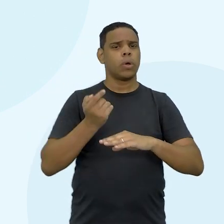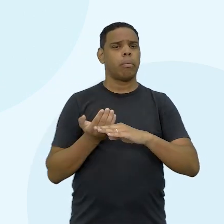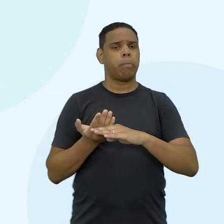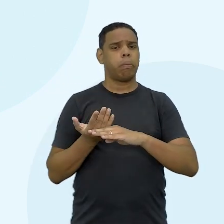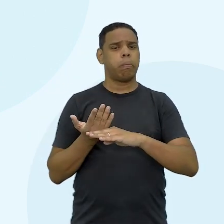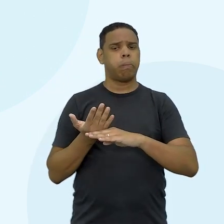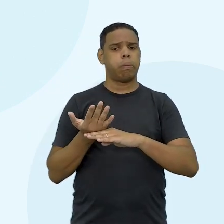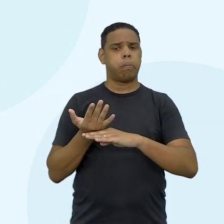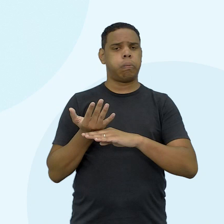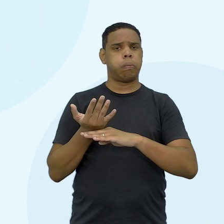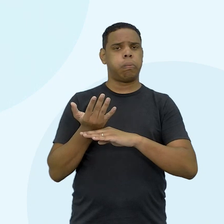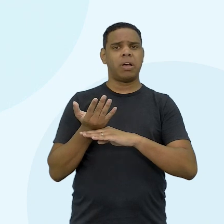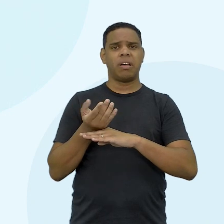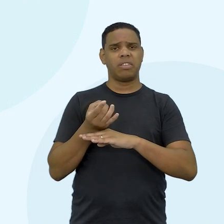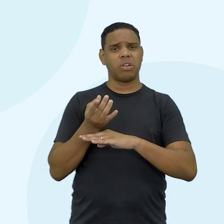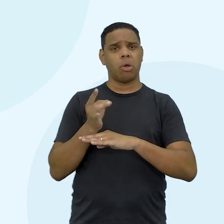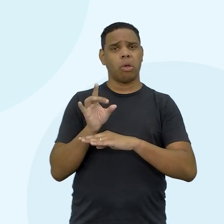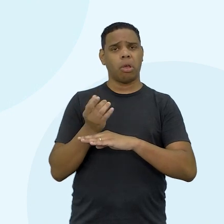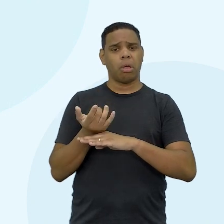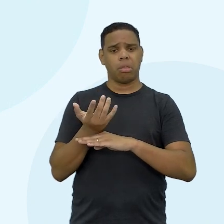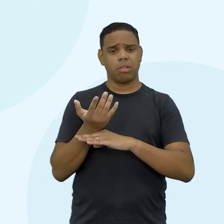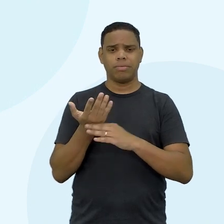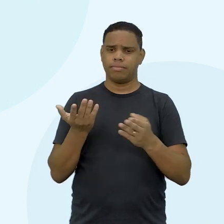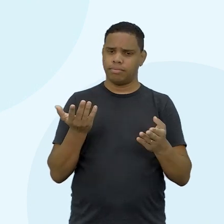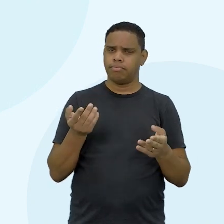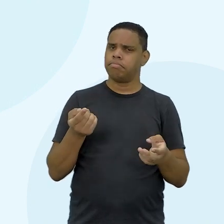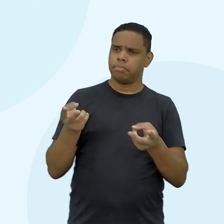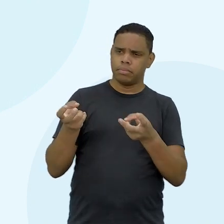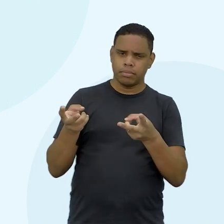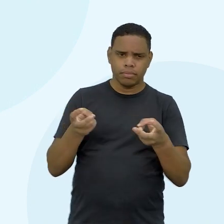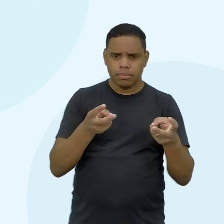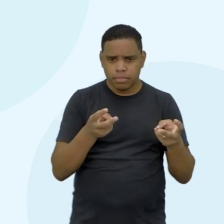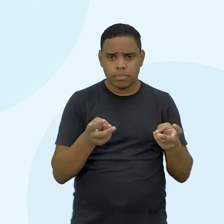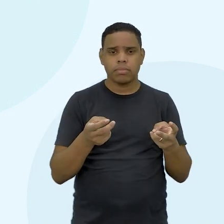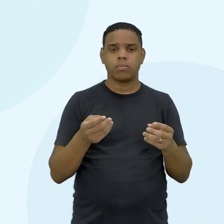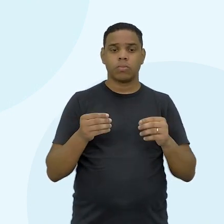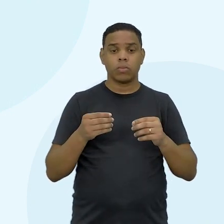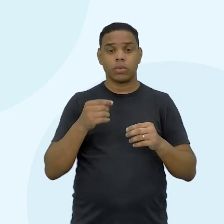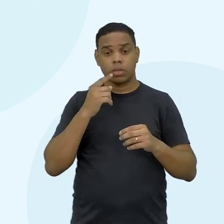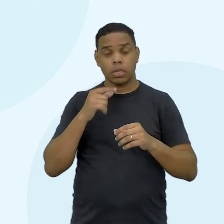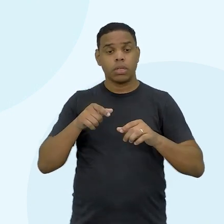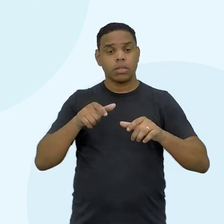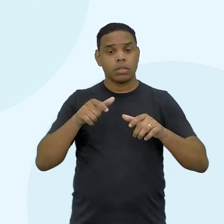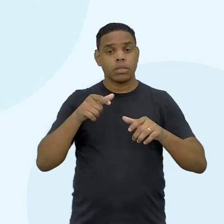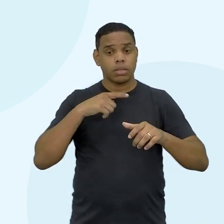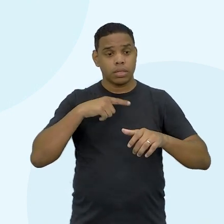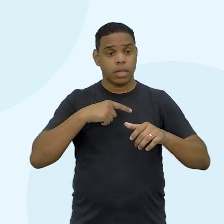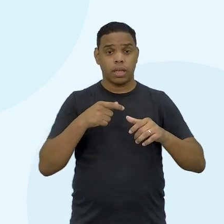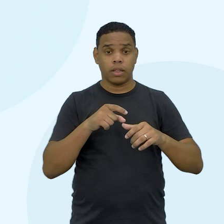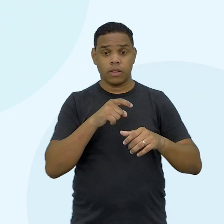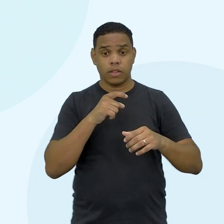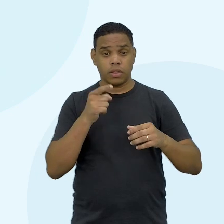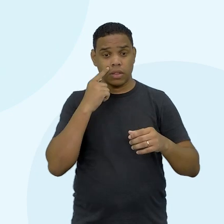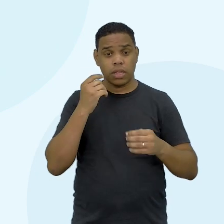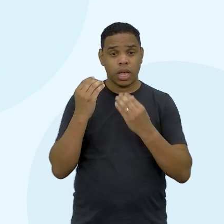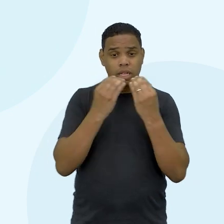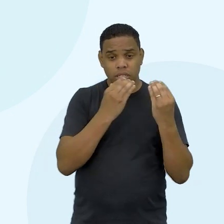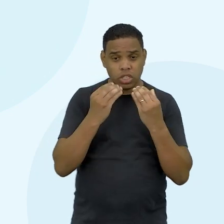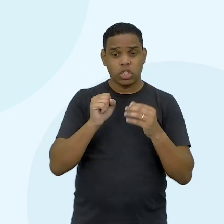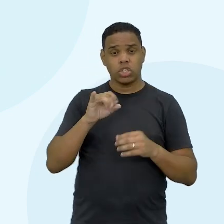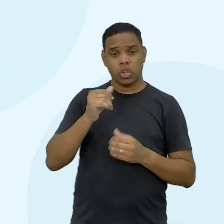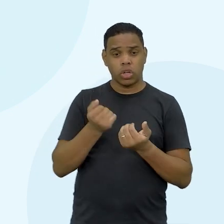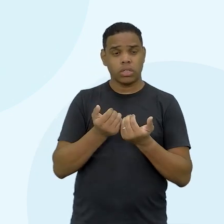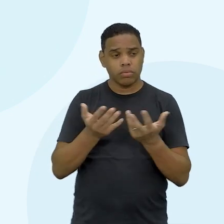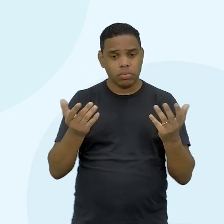verdade. O que observou? Né? Quais foram as observações? Exploração com a lavoura de milho e soja há